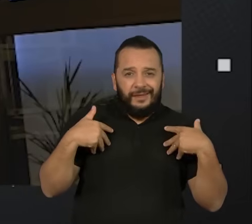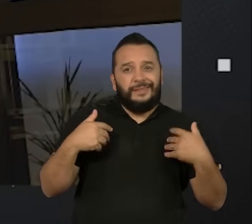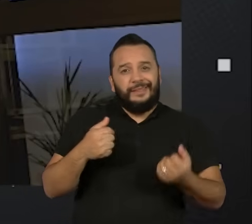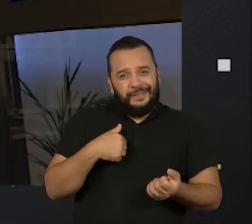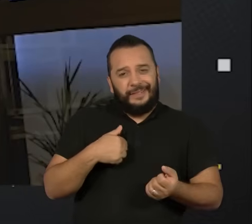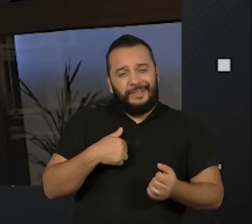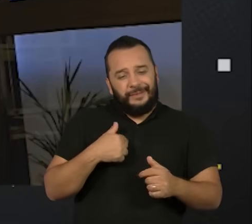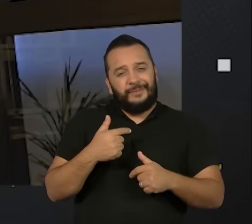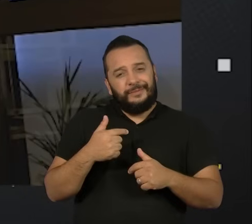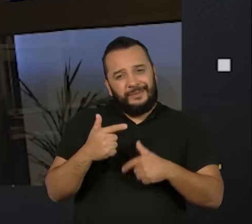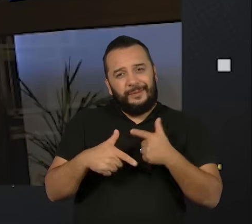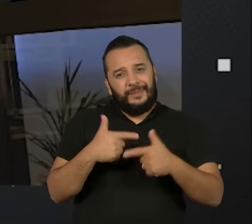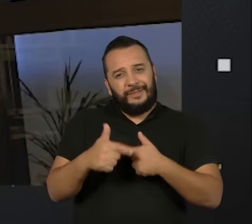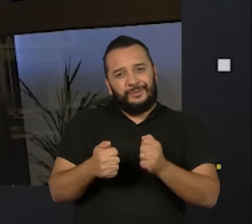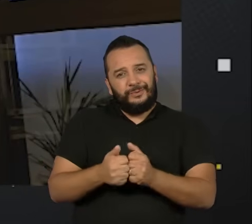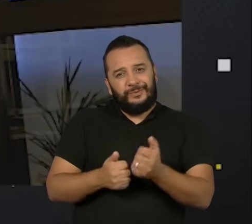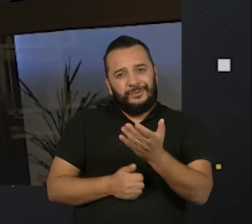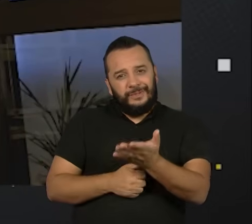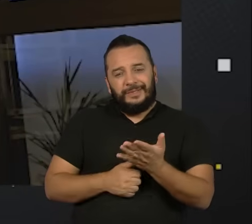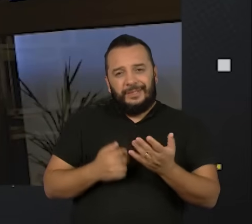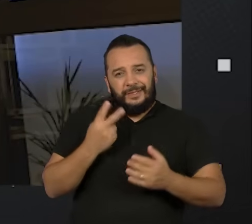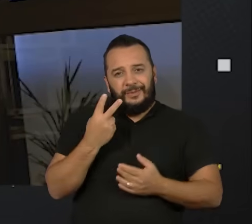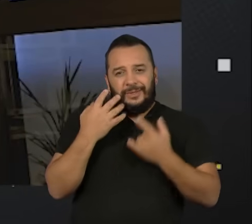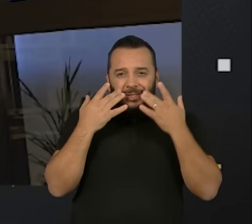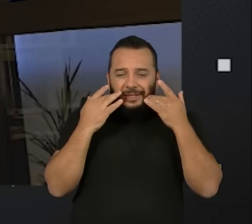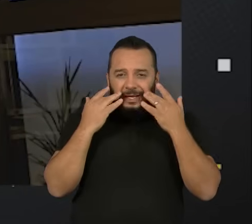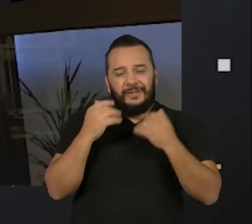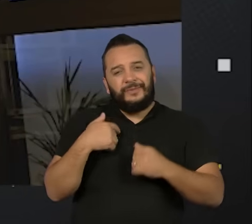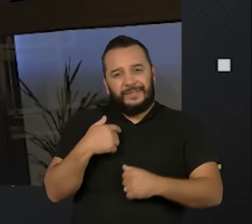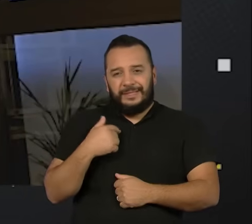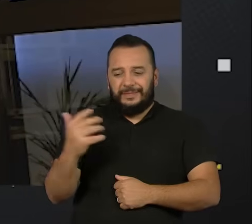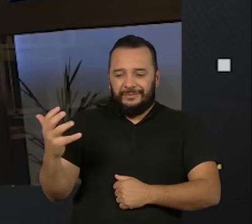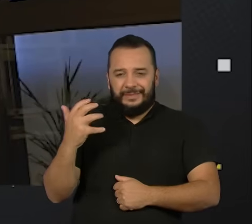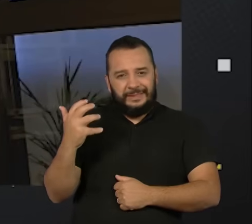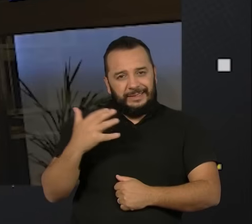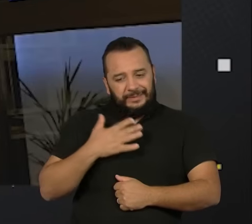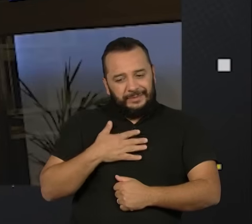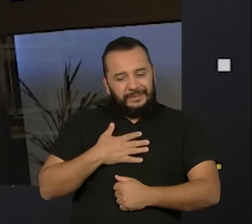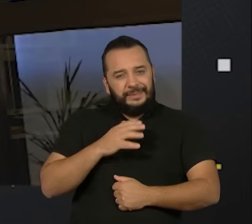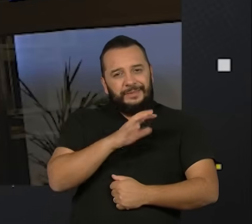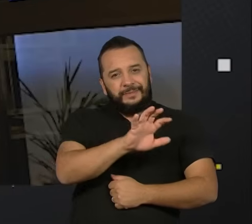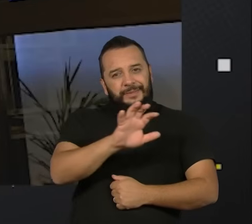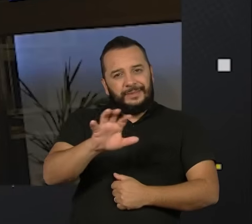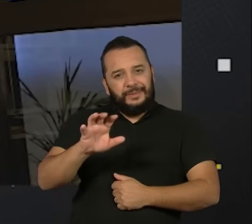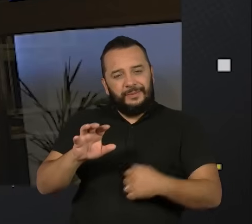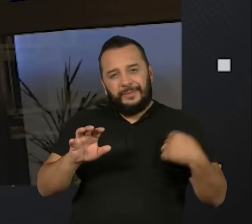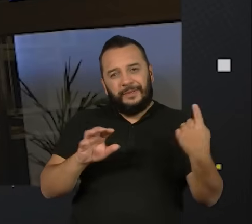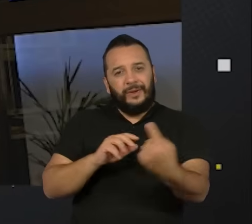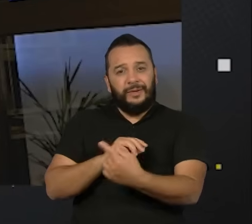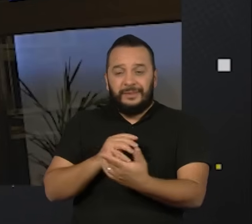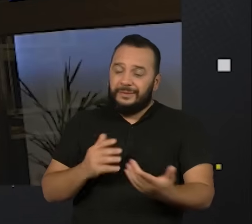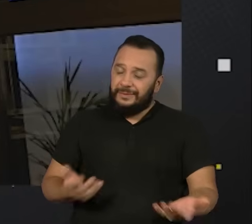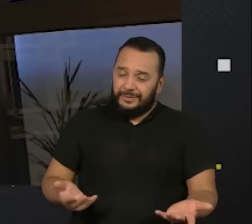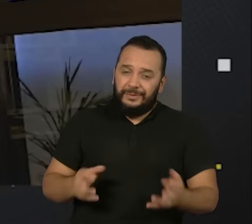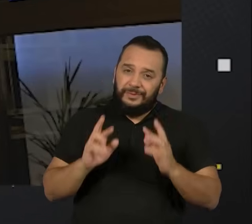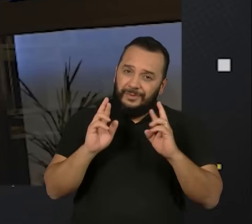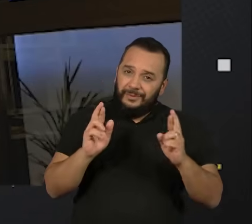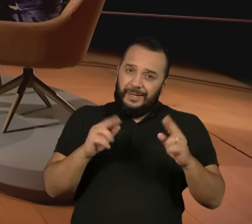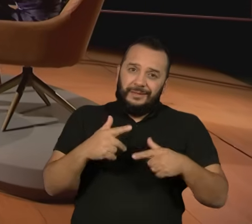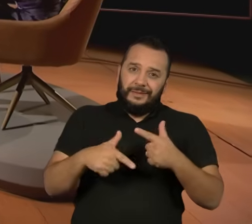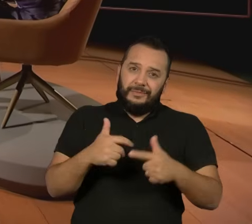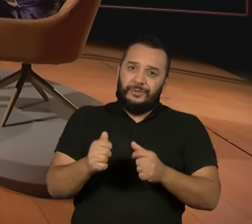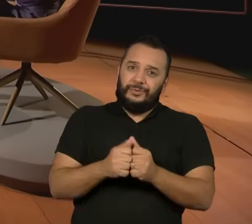2 espetáculos com você. E você é uma inspiração para nós. Eu espero que a gente volte em algum momento a contracenar juntos, tá